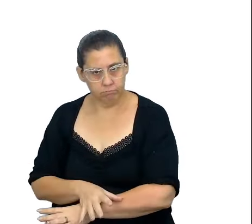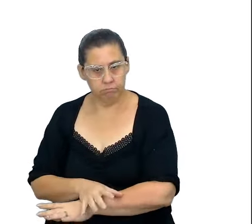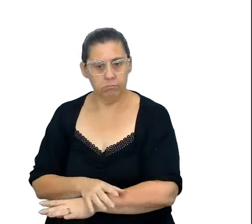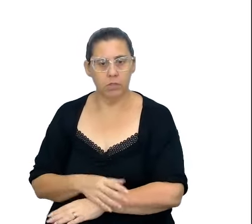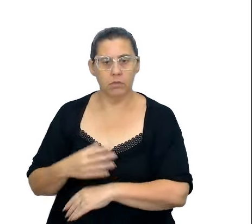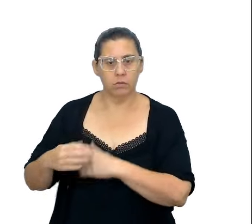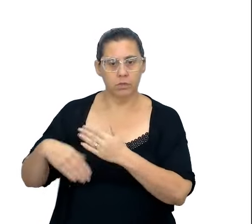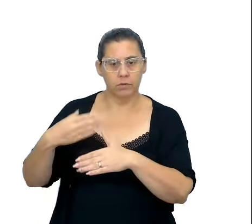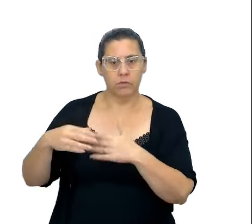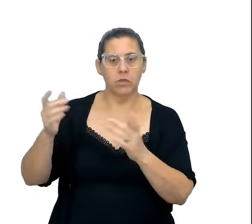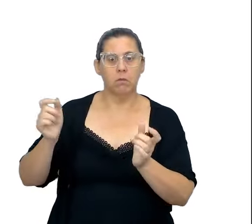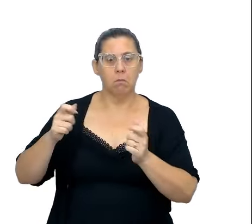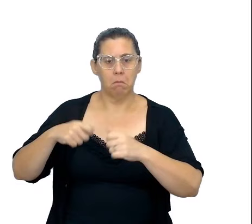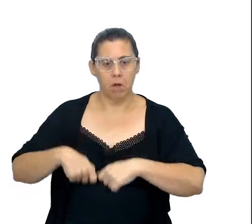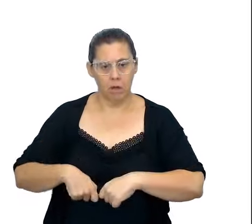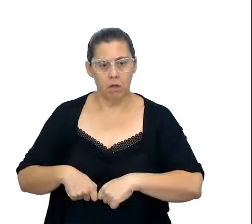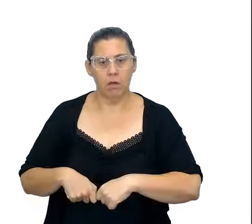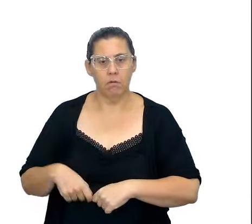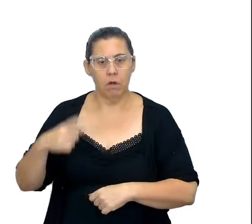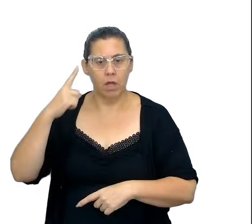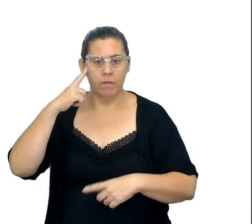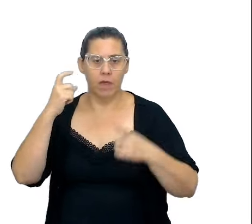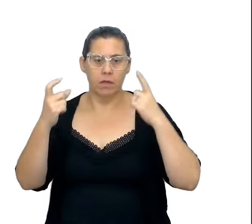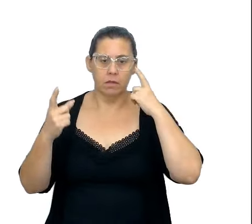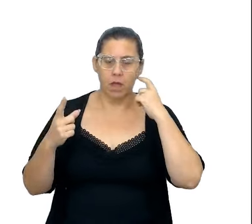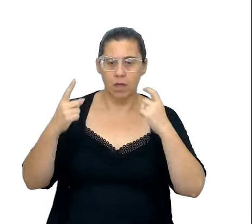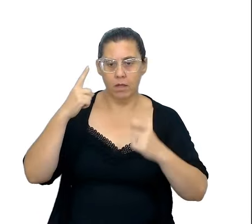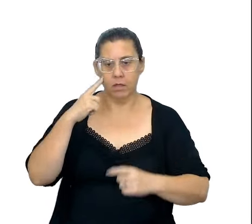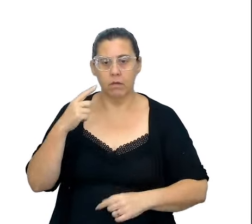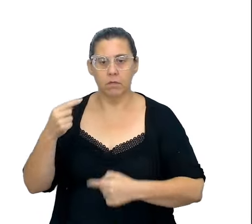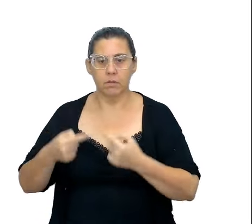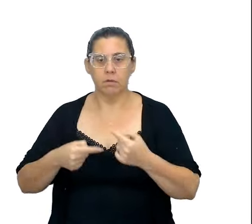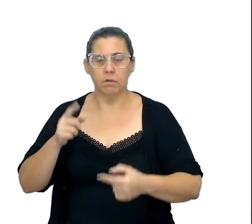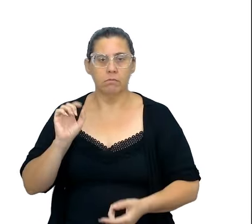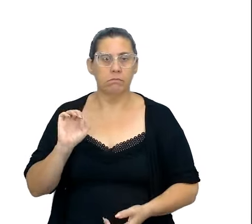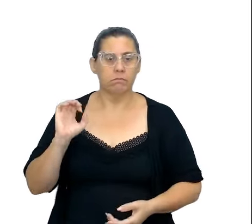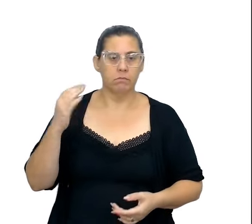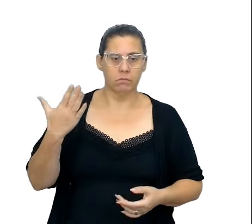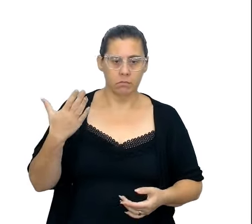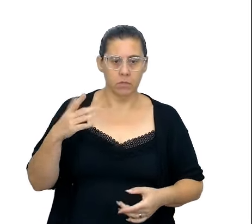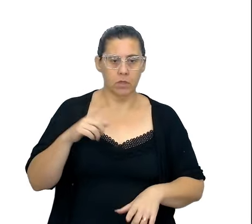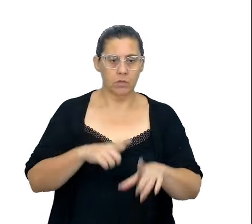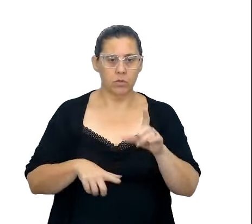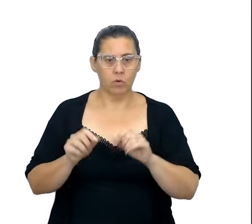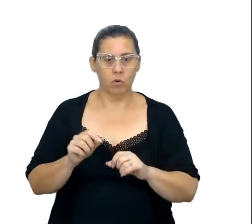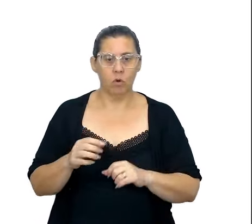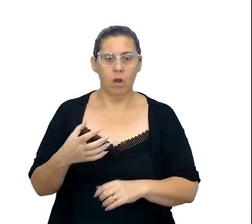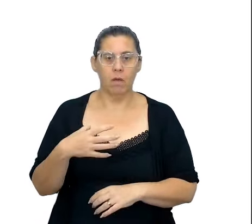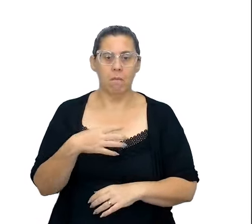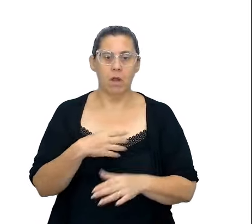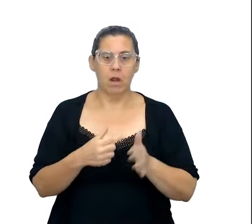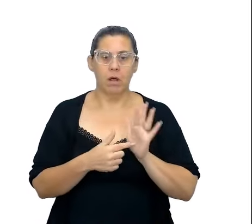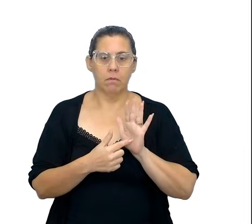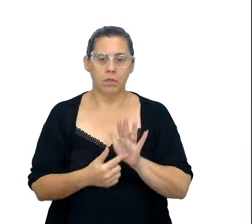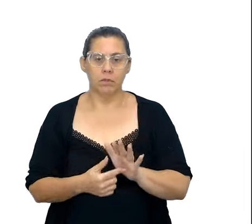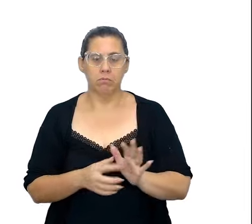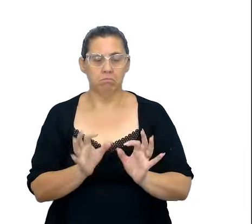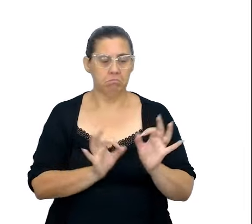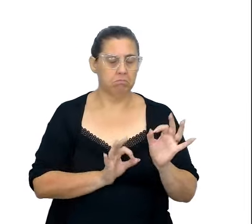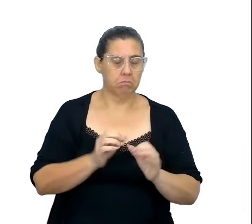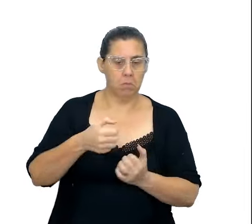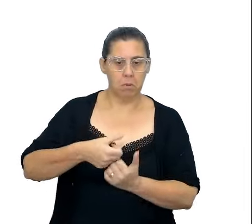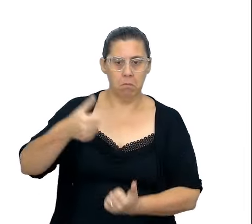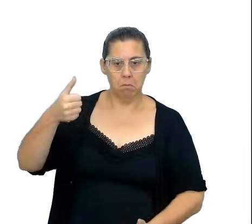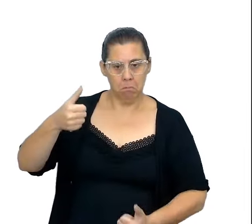desenvolvimento das possibilidades de que as ideias debatidas sejam concretizadas. Escolher as formas de apresentação, pode ser esquemas,